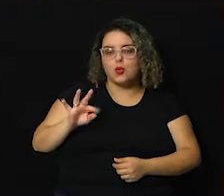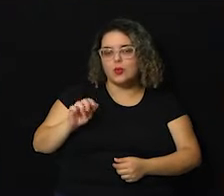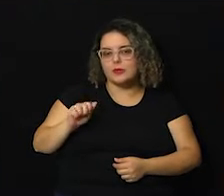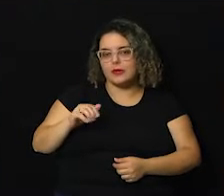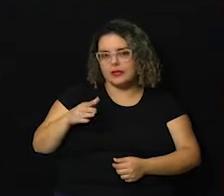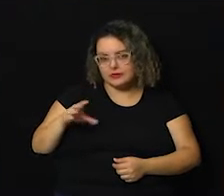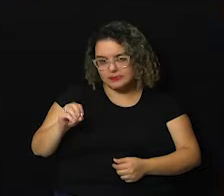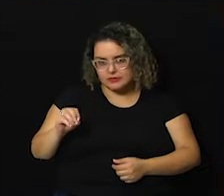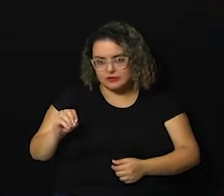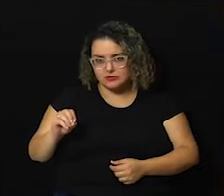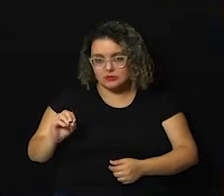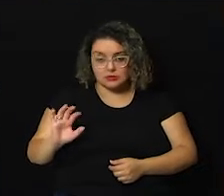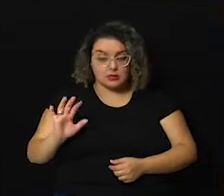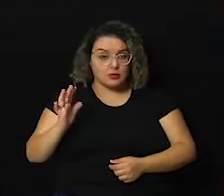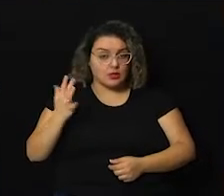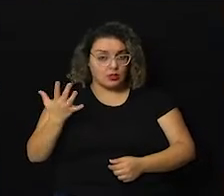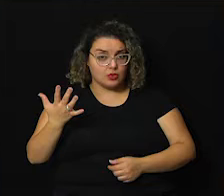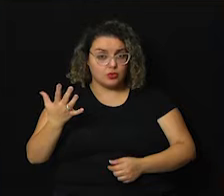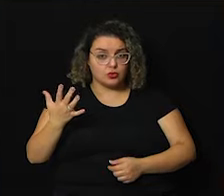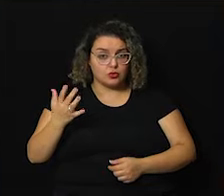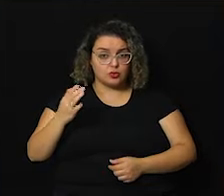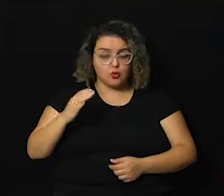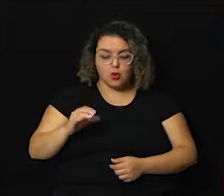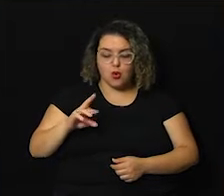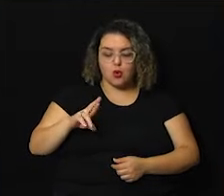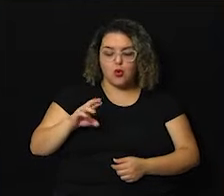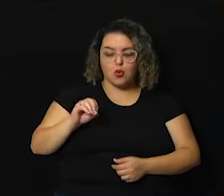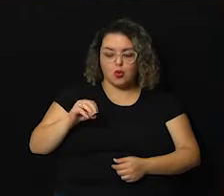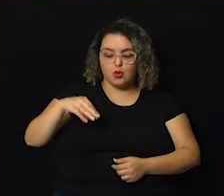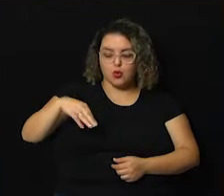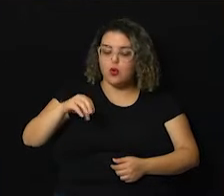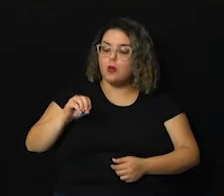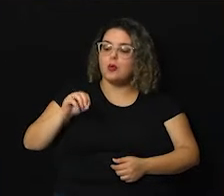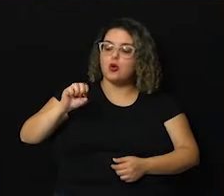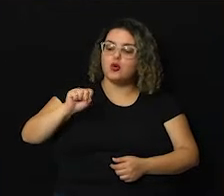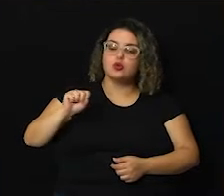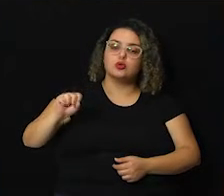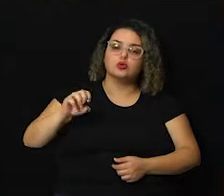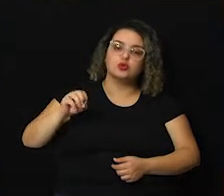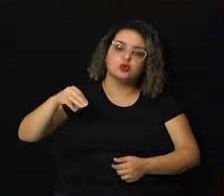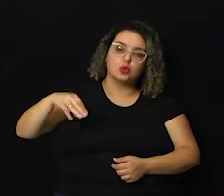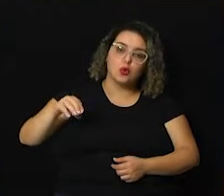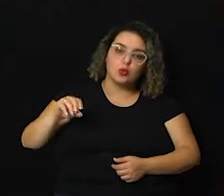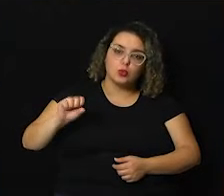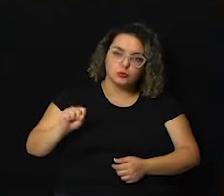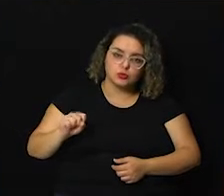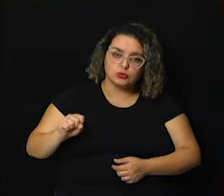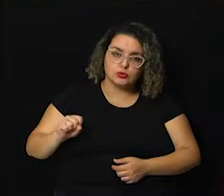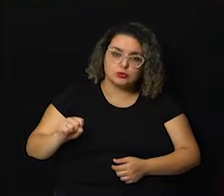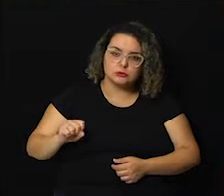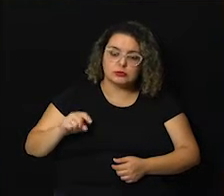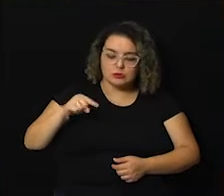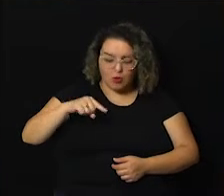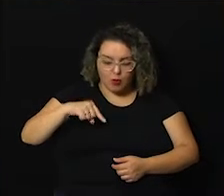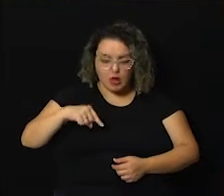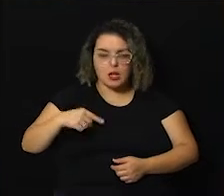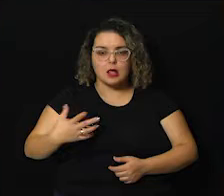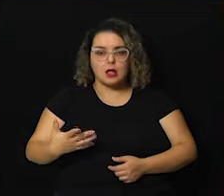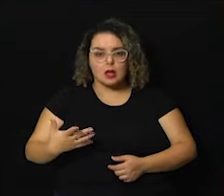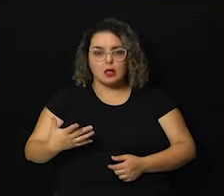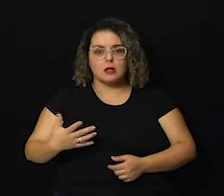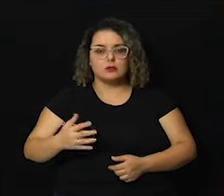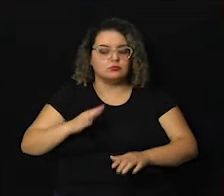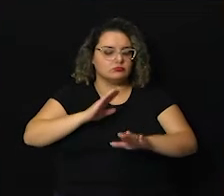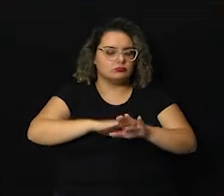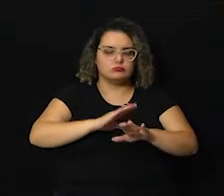mutações, tá? Que ocorrem nos cromossomos, nos genes que estão ali presentes, por